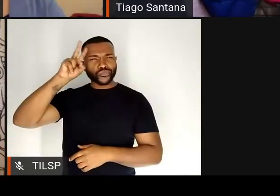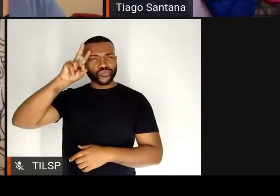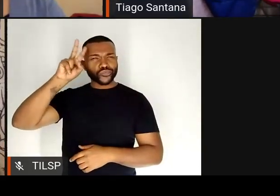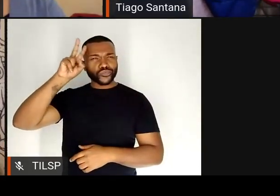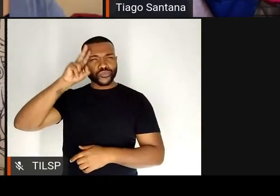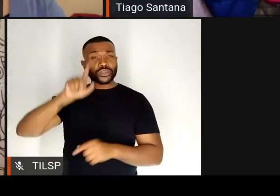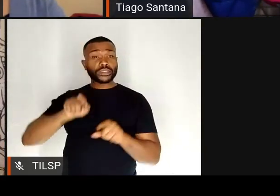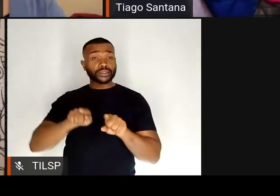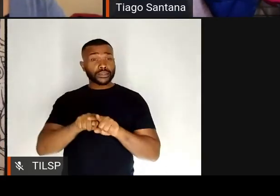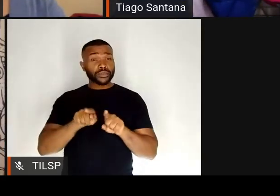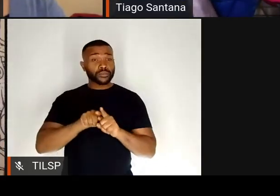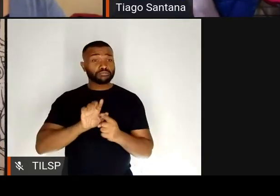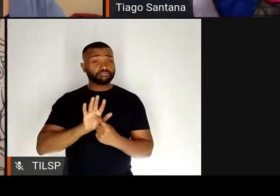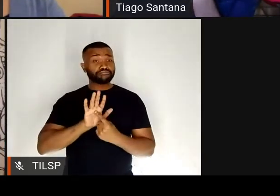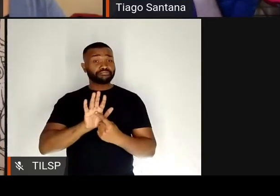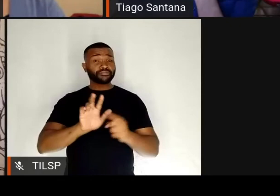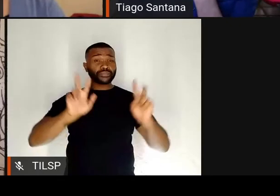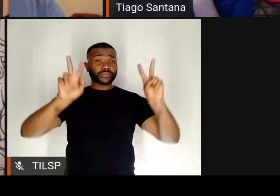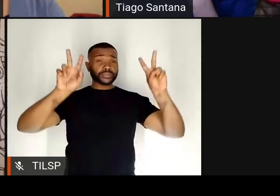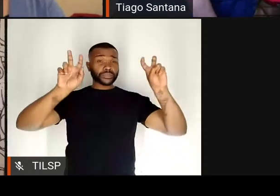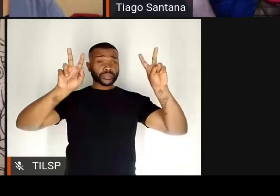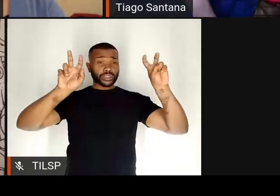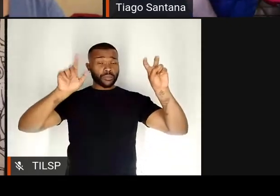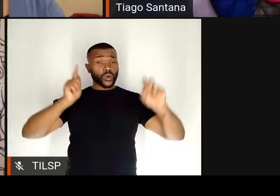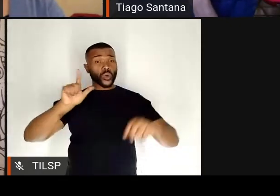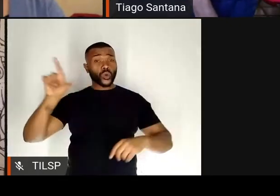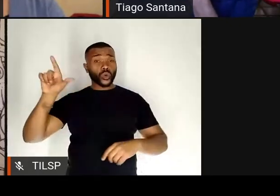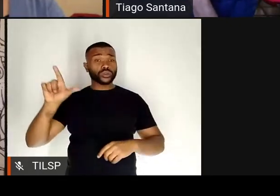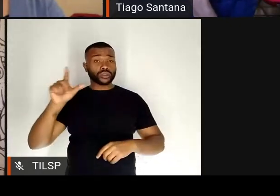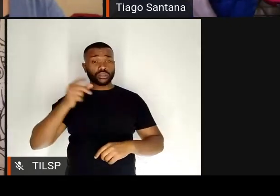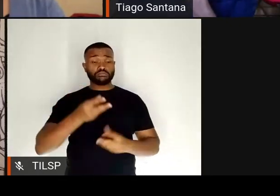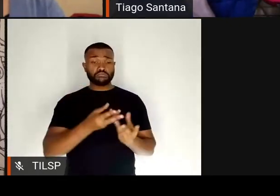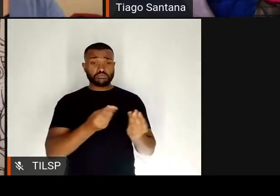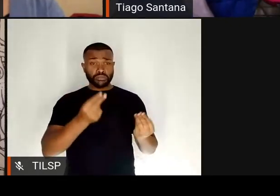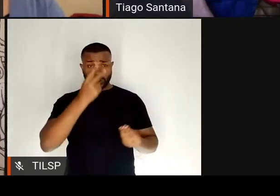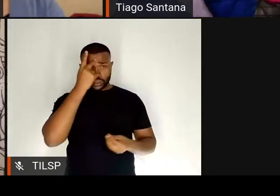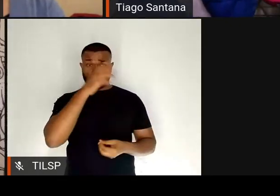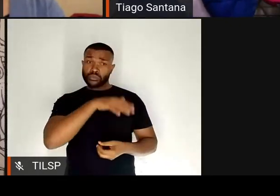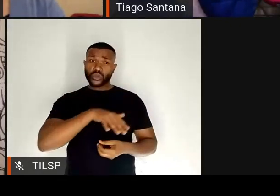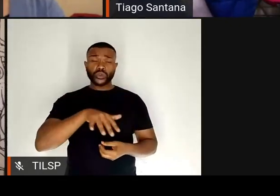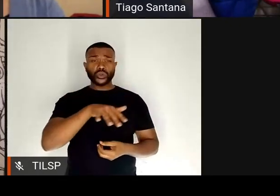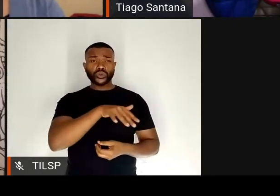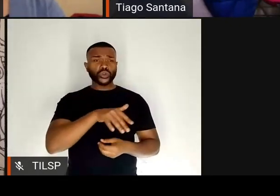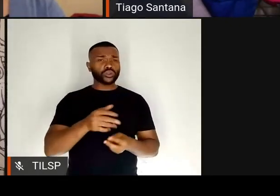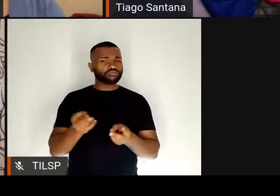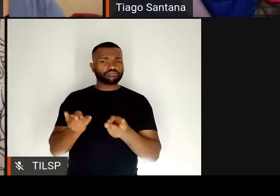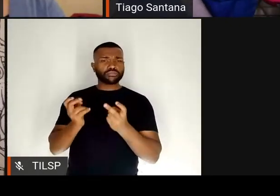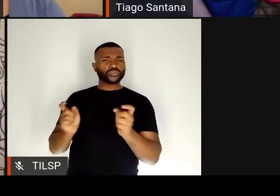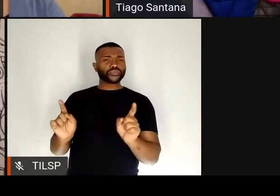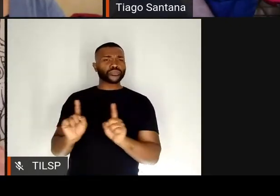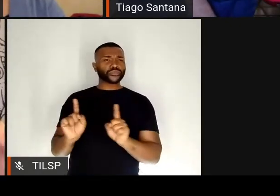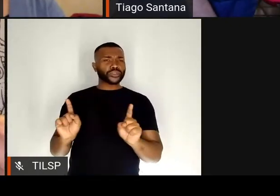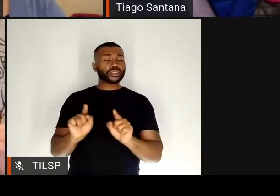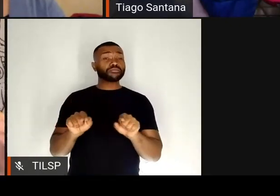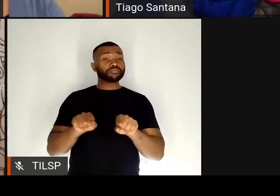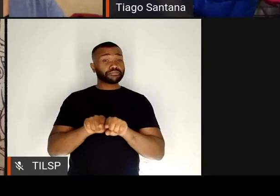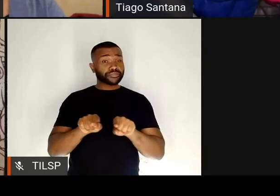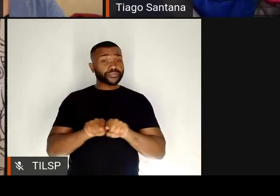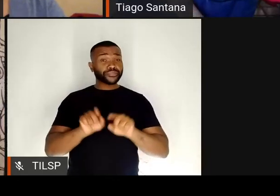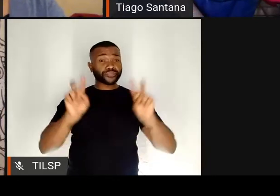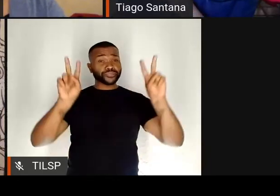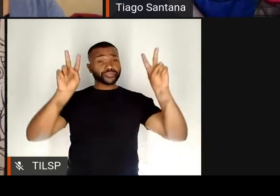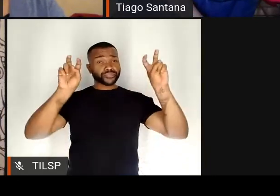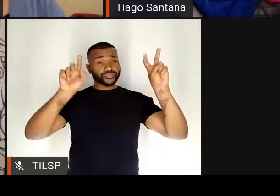levantando outras questões que muitas pessoas acabam passando despercebidas, né? Assim, outras questões que estão ali